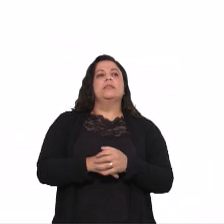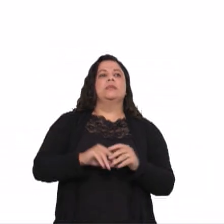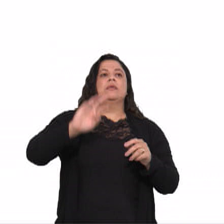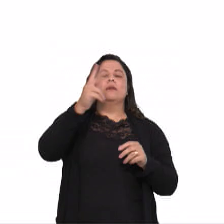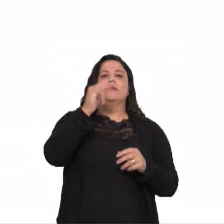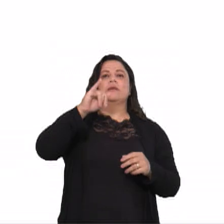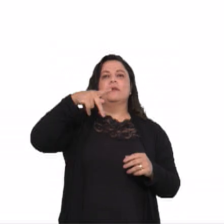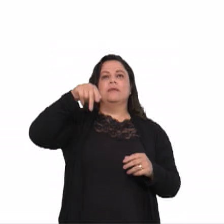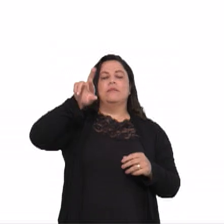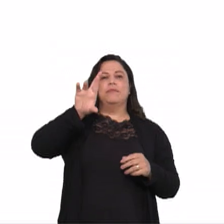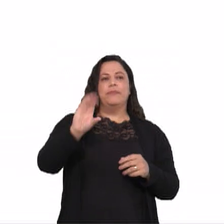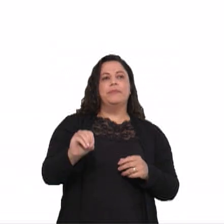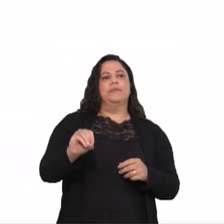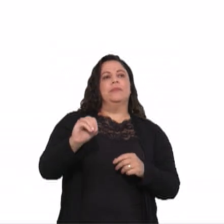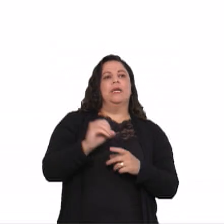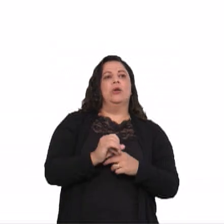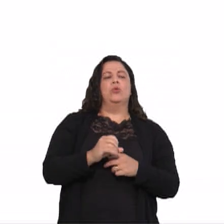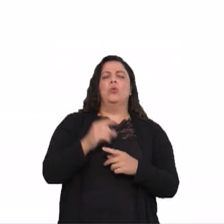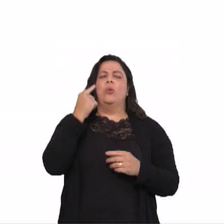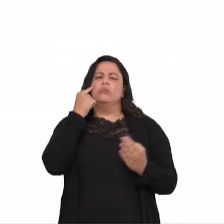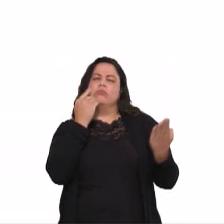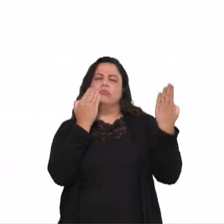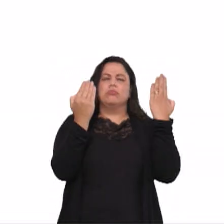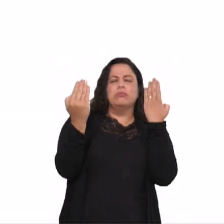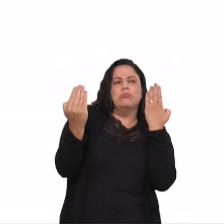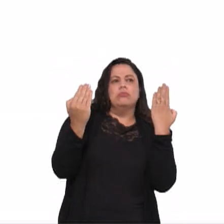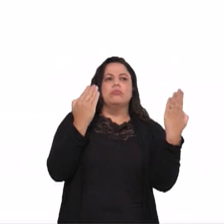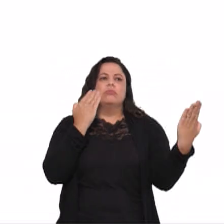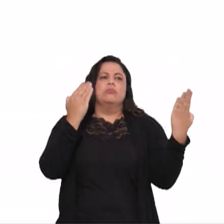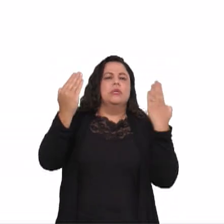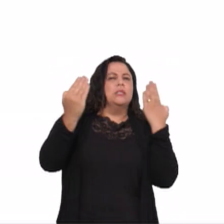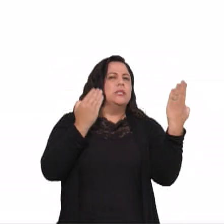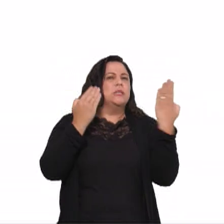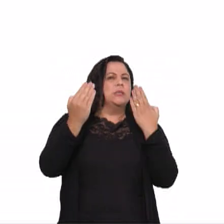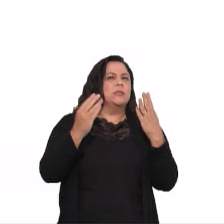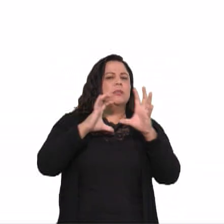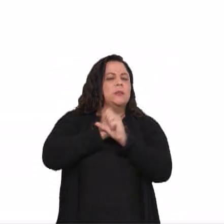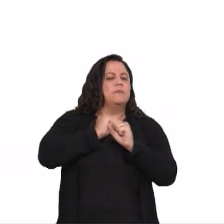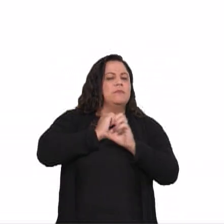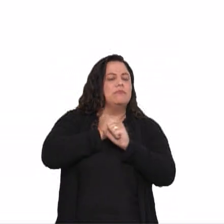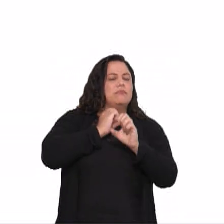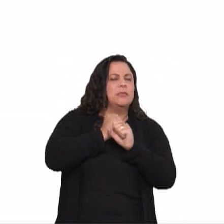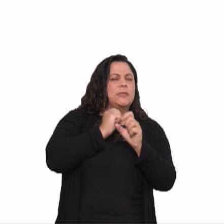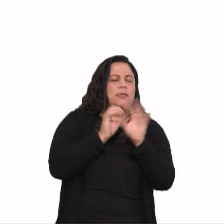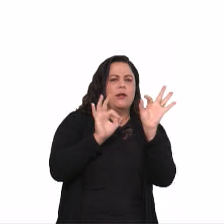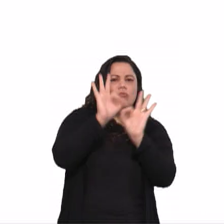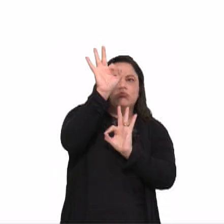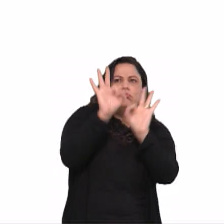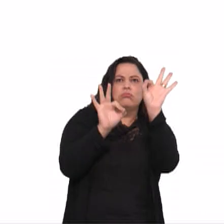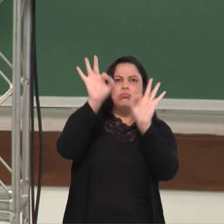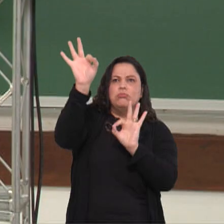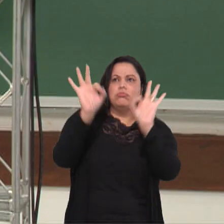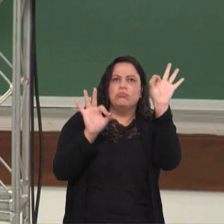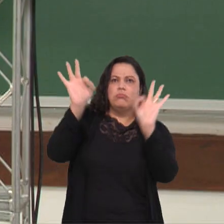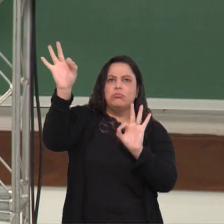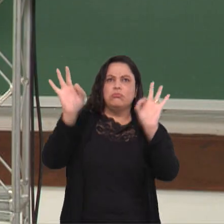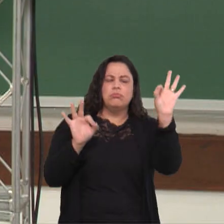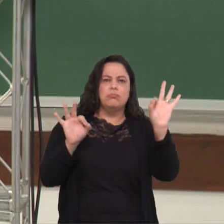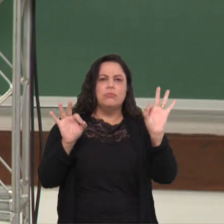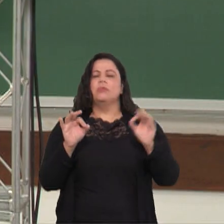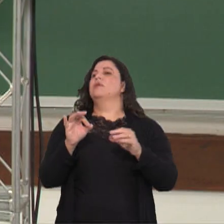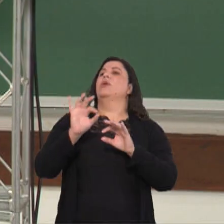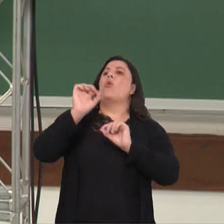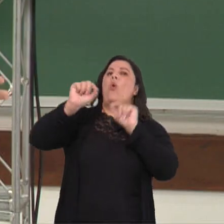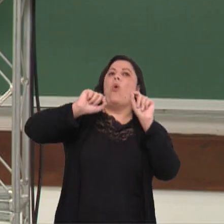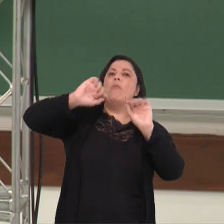Hiparco ele suspeitou aí, ele começou a desenvolver alguns cálculos na área, assim, ele dizia que era possível a gente calcular o diâmetro da